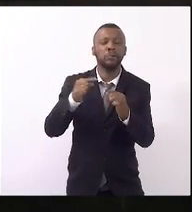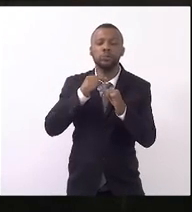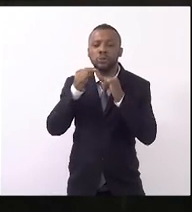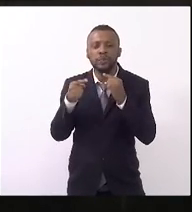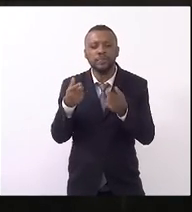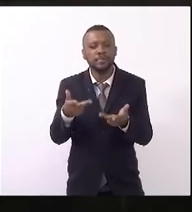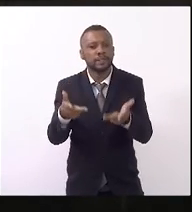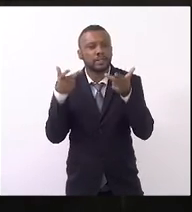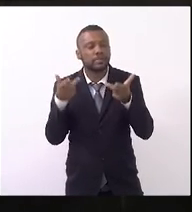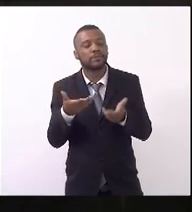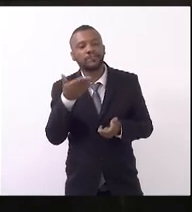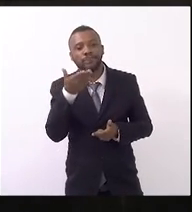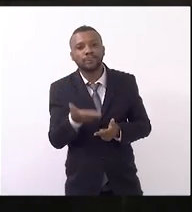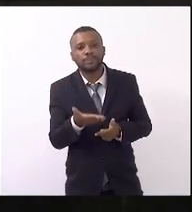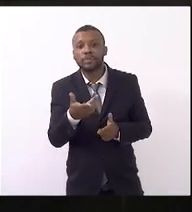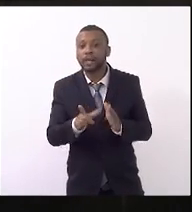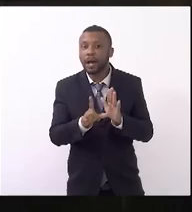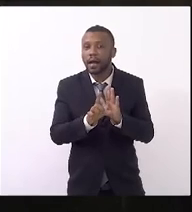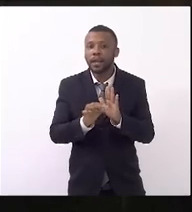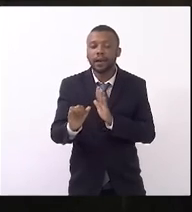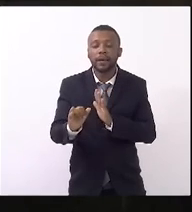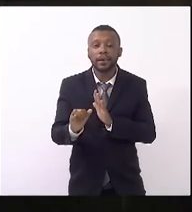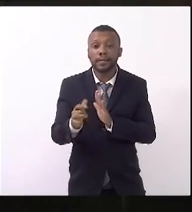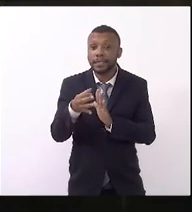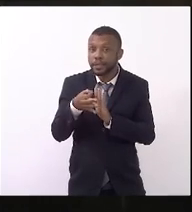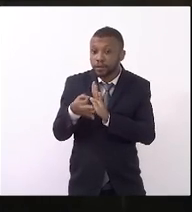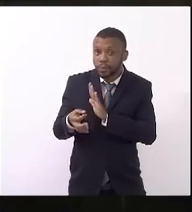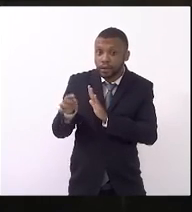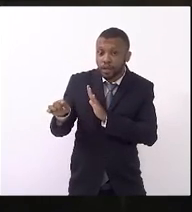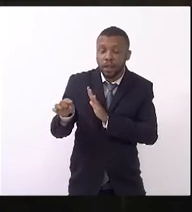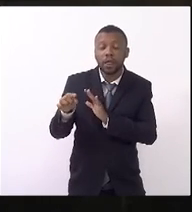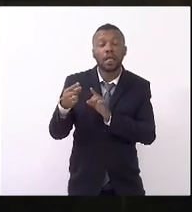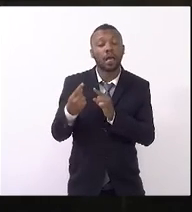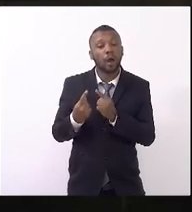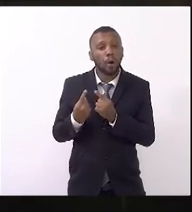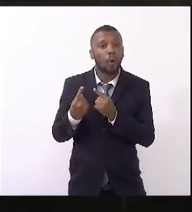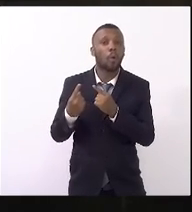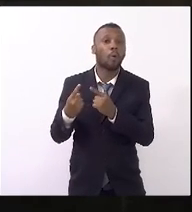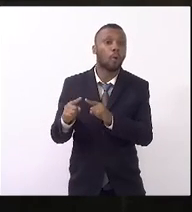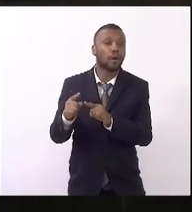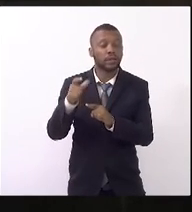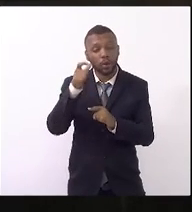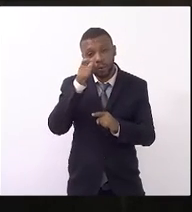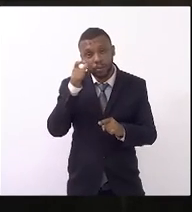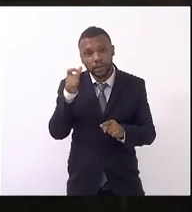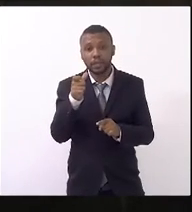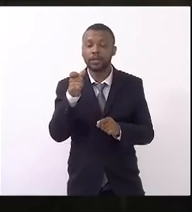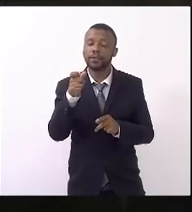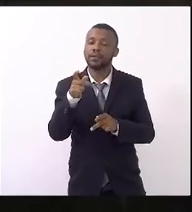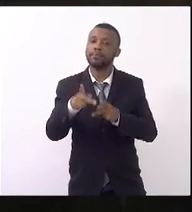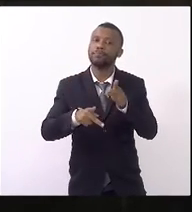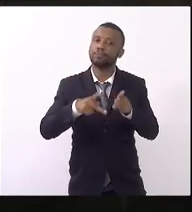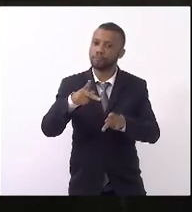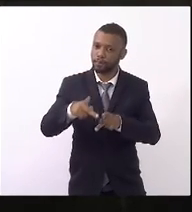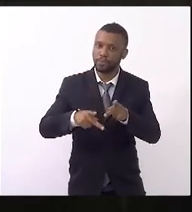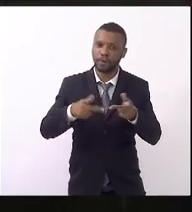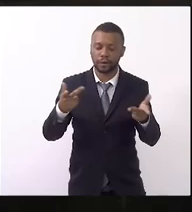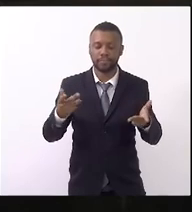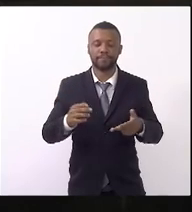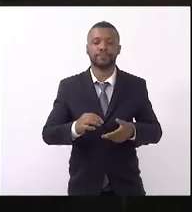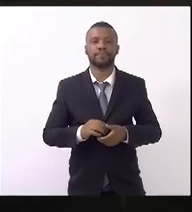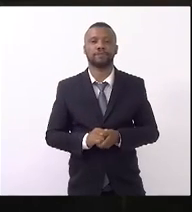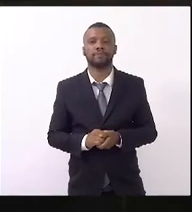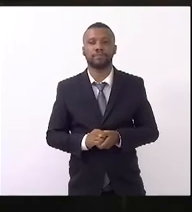Excelência, a lei que, segundo ele, contraria o interesse público. Contraria o interesse